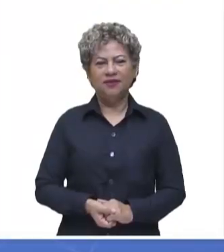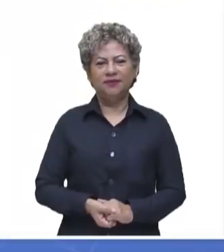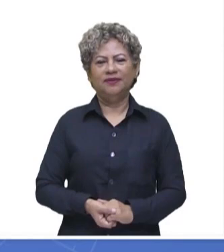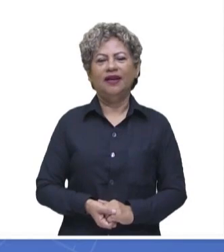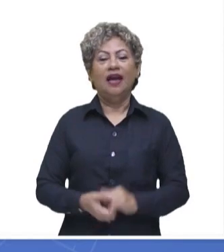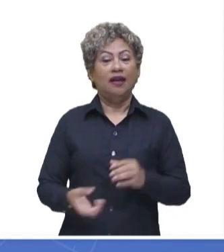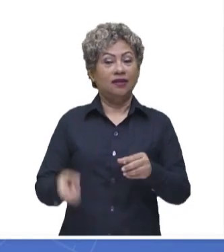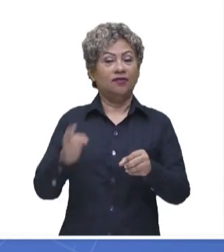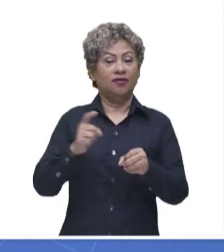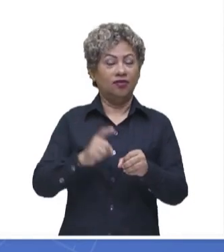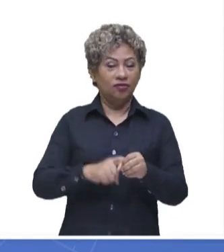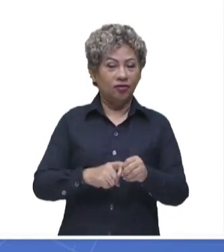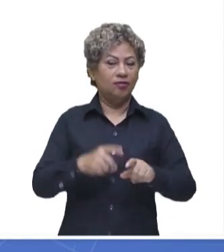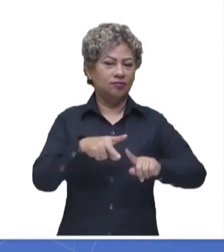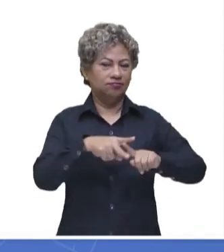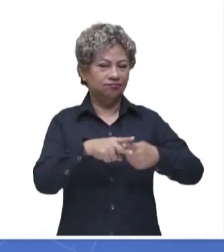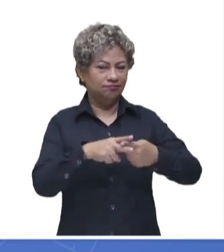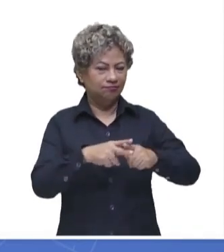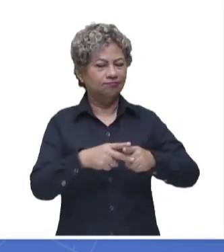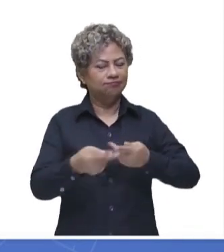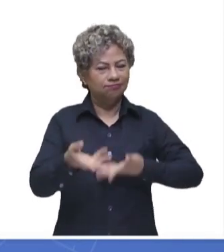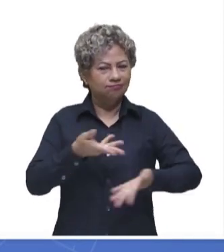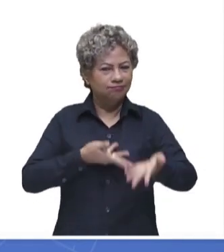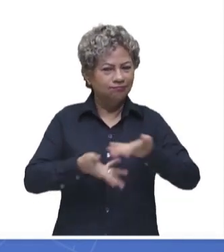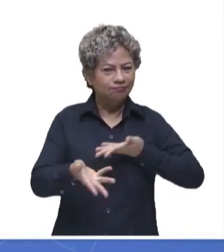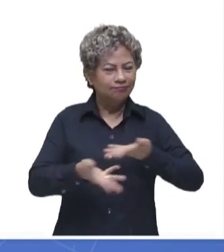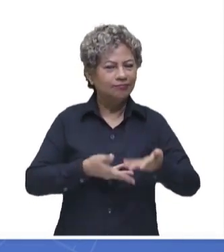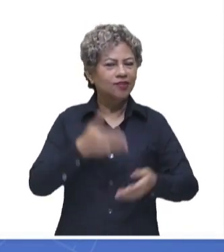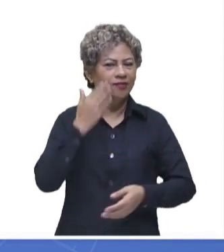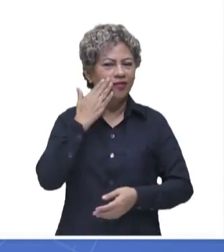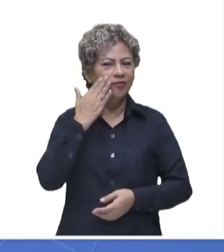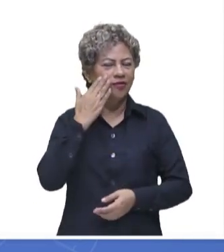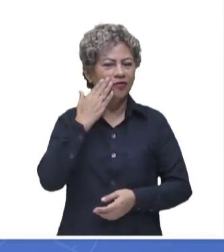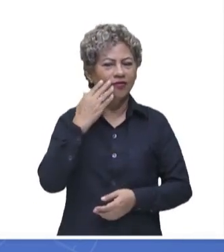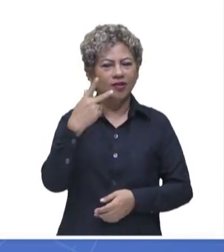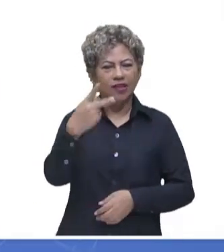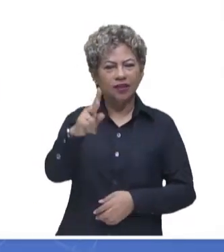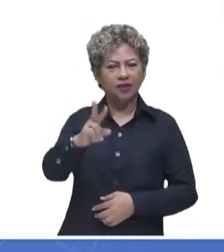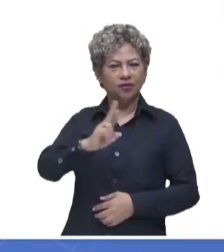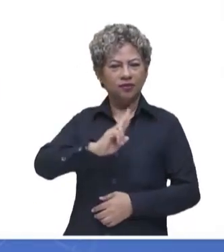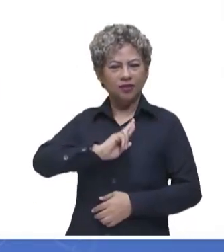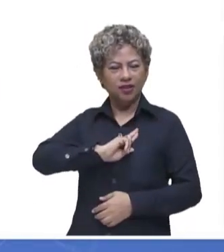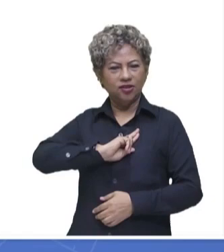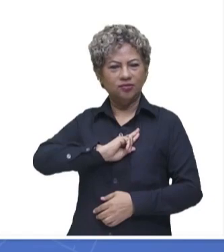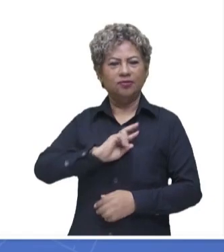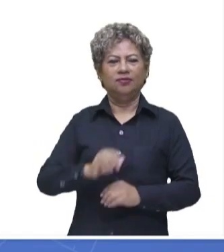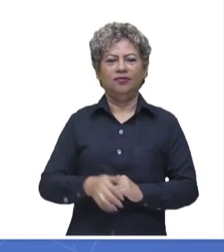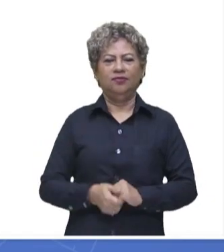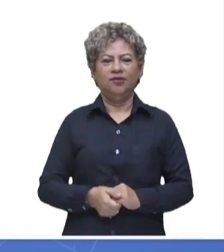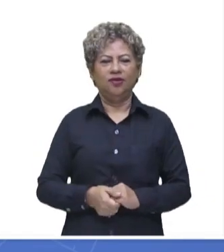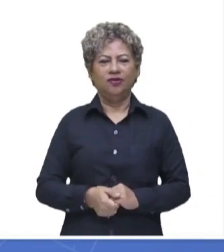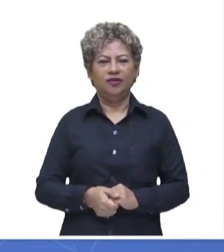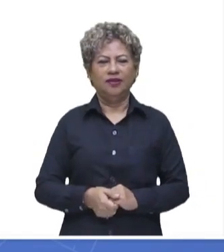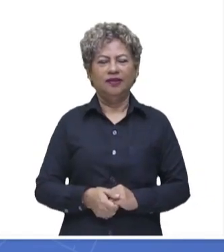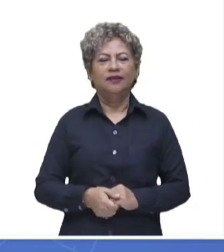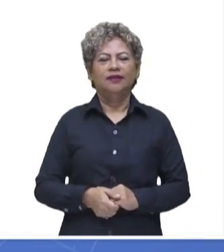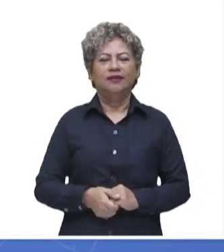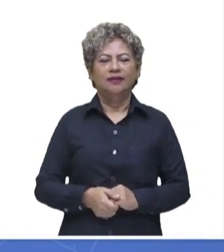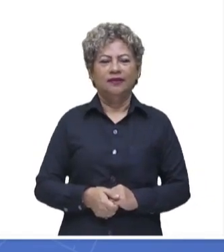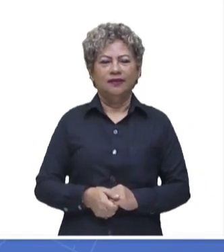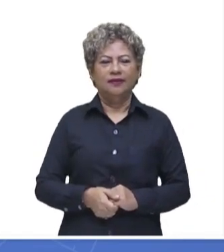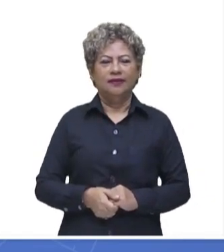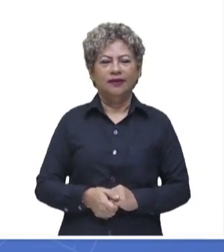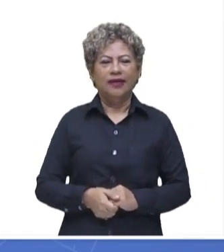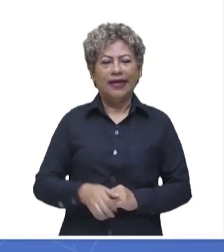Ok, retornamos para mais uma interatividade. Vamos ver aí o que nossos alunos estão respondendo para essa questão de número